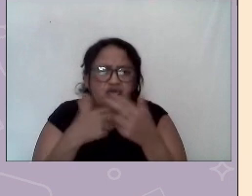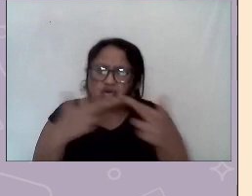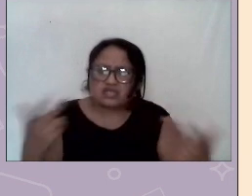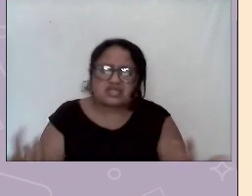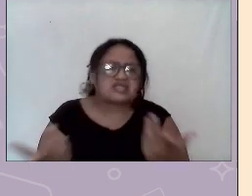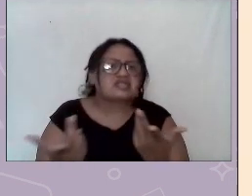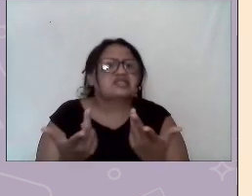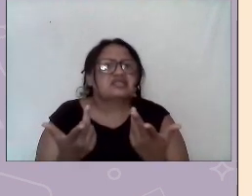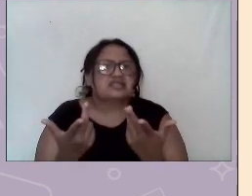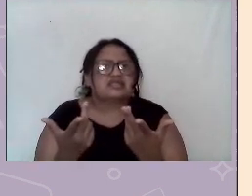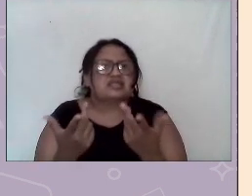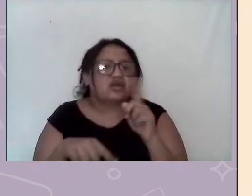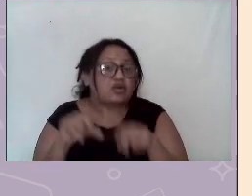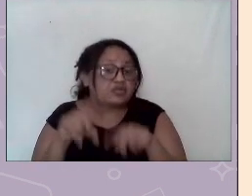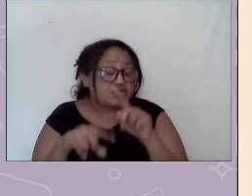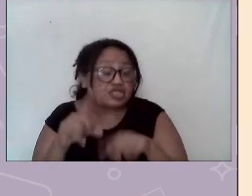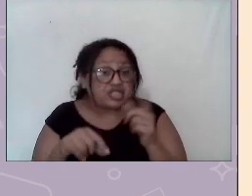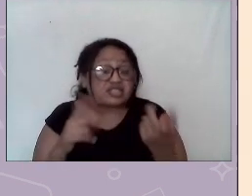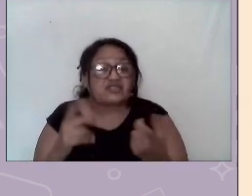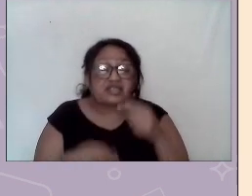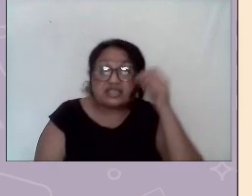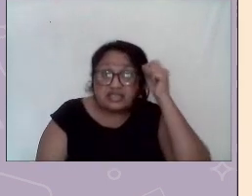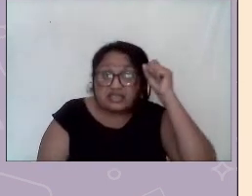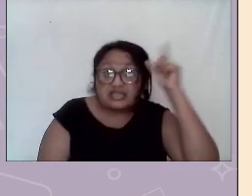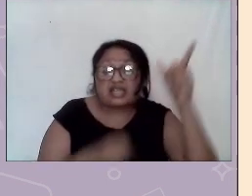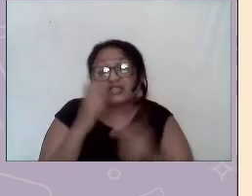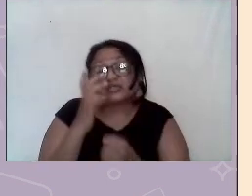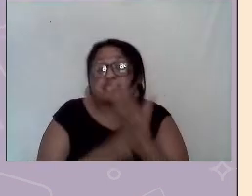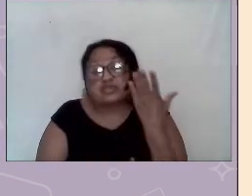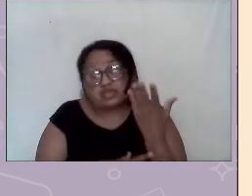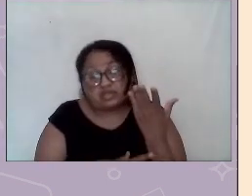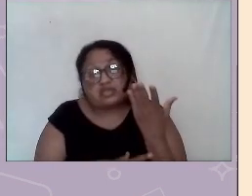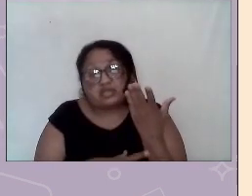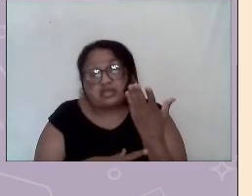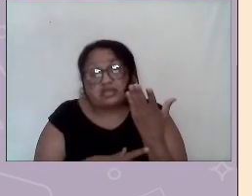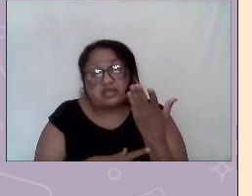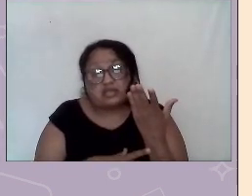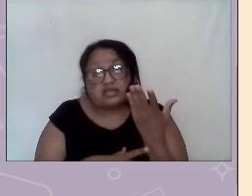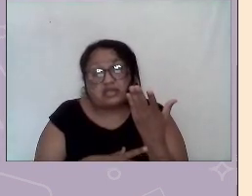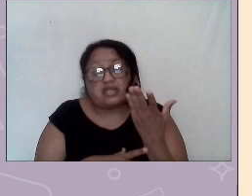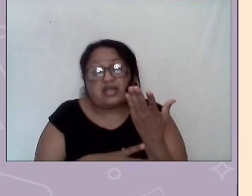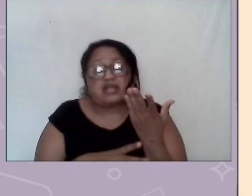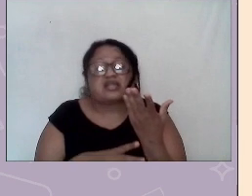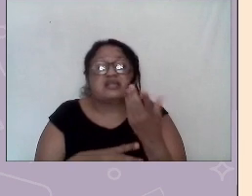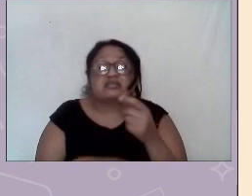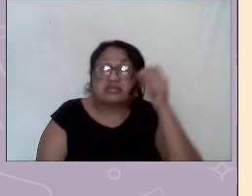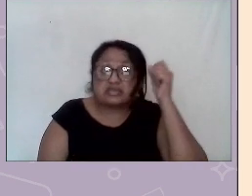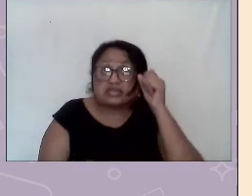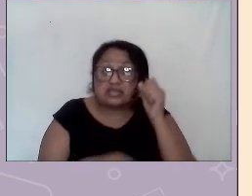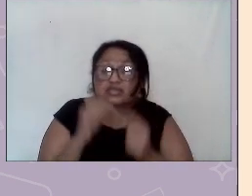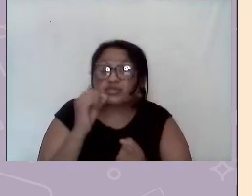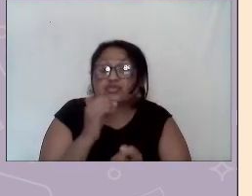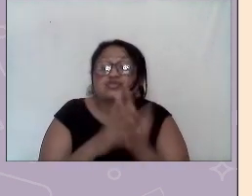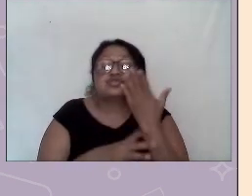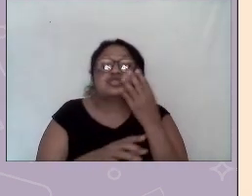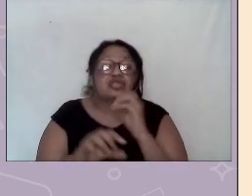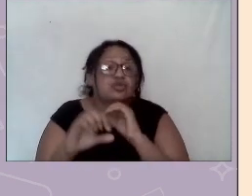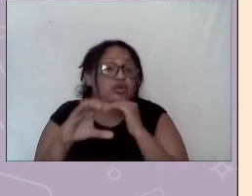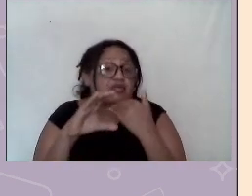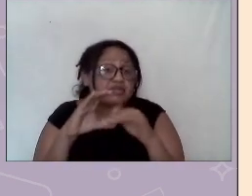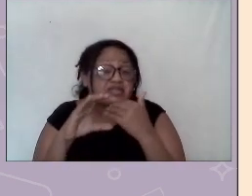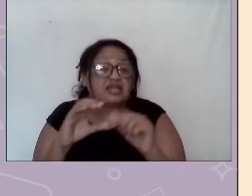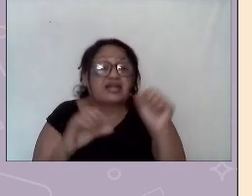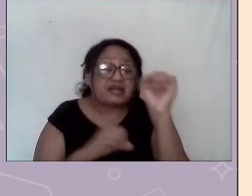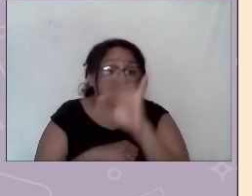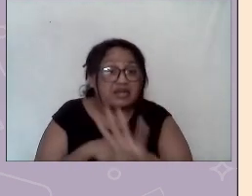que vão sugerir ideias que vão sugerir uma mensagem então ele fala aí a imagem 1 refere